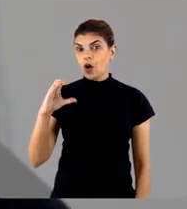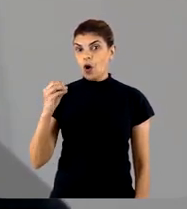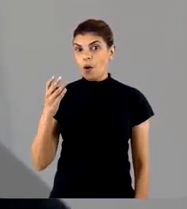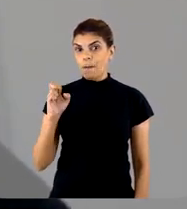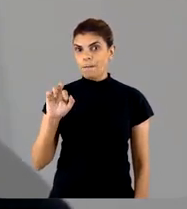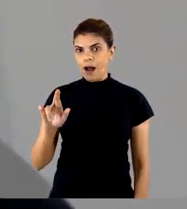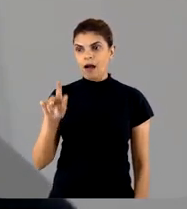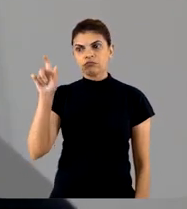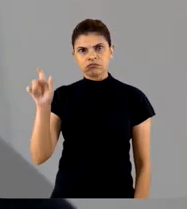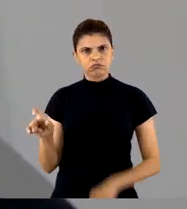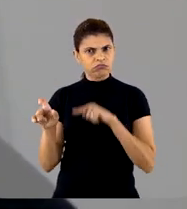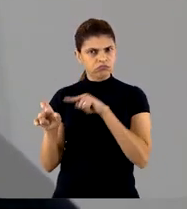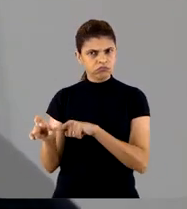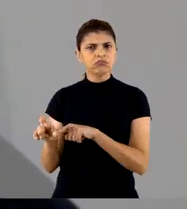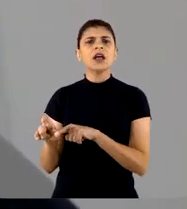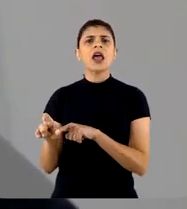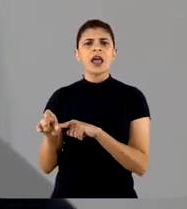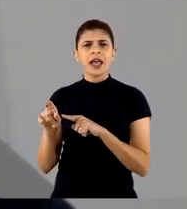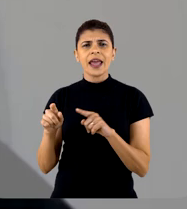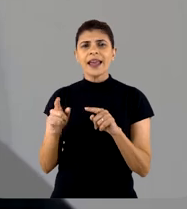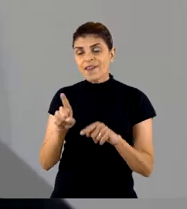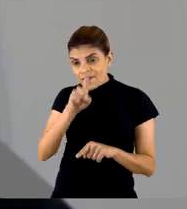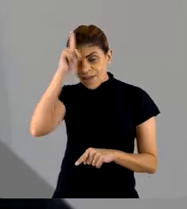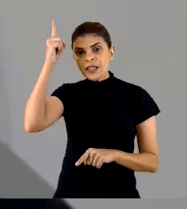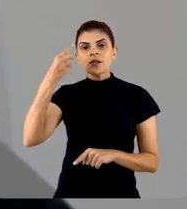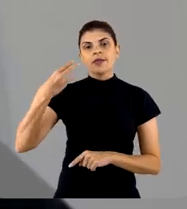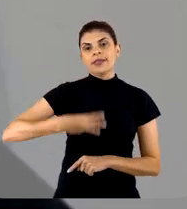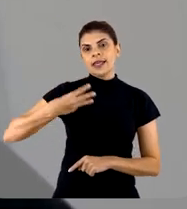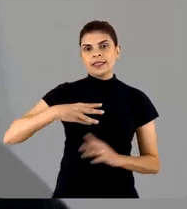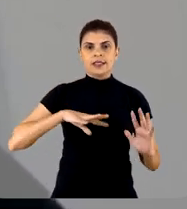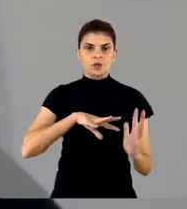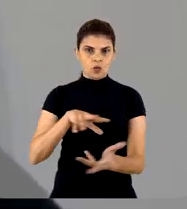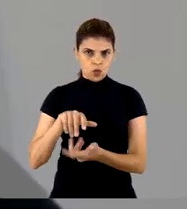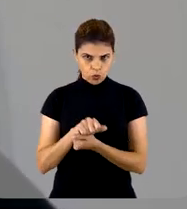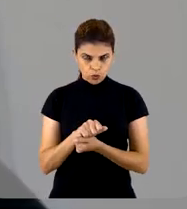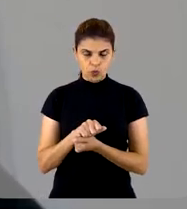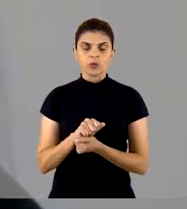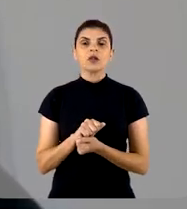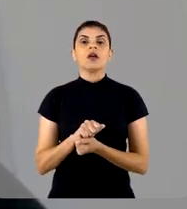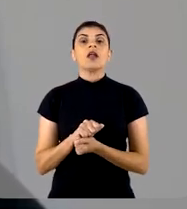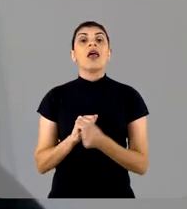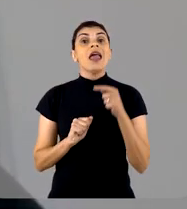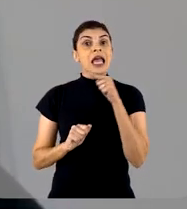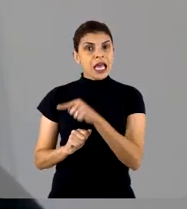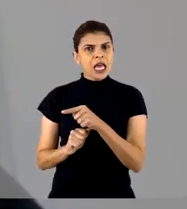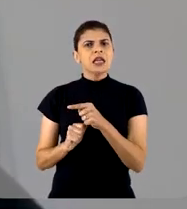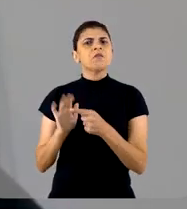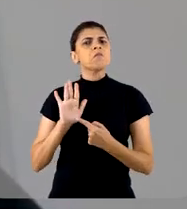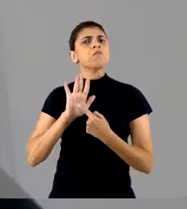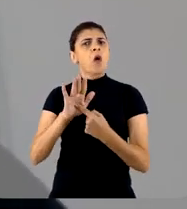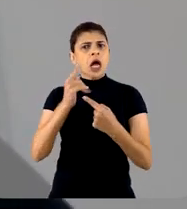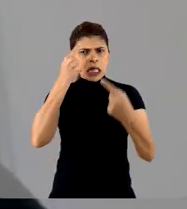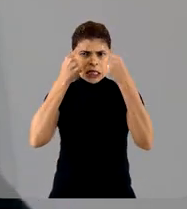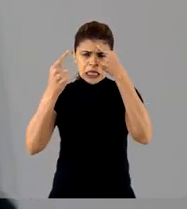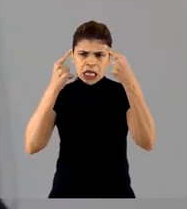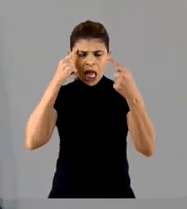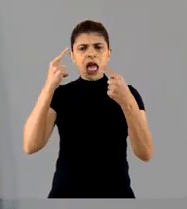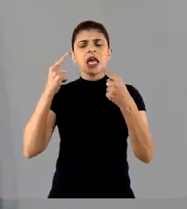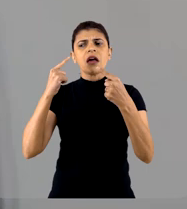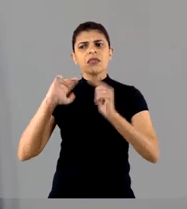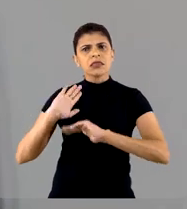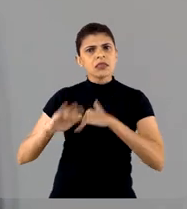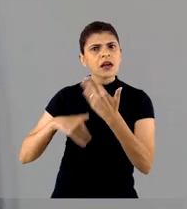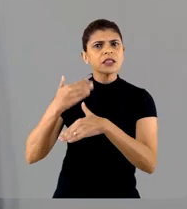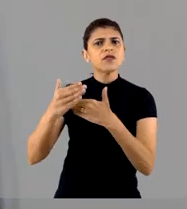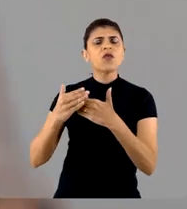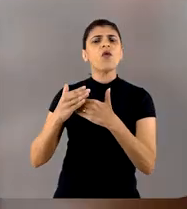Escobar, The Making of the Third World, né? A invenção do terceiro mundo. Né, que ele coloca que a ideia do